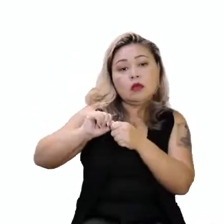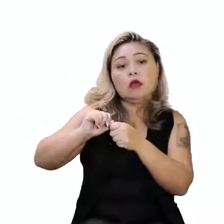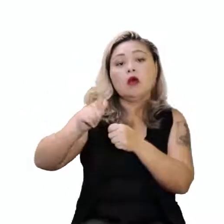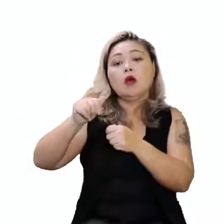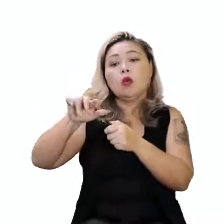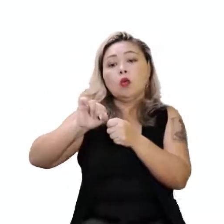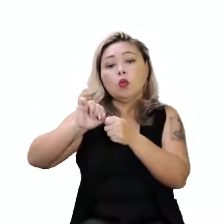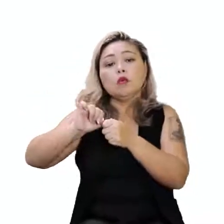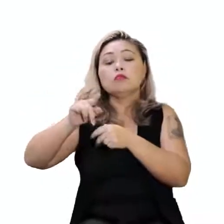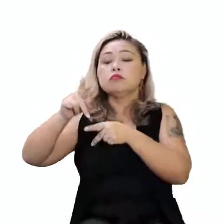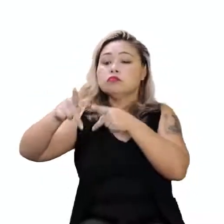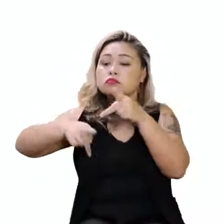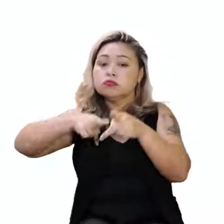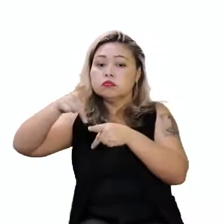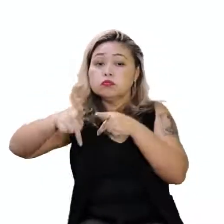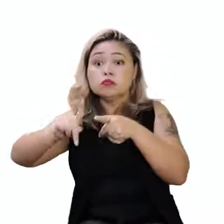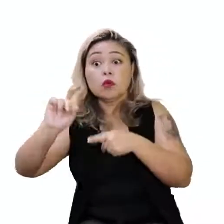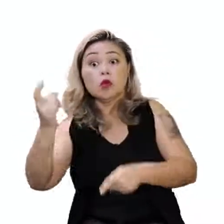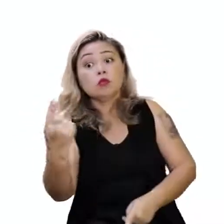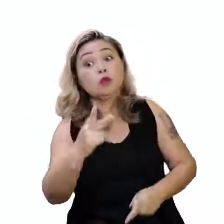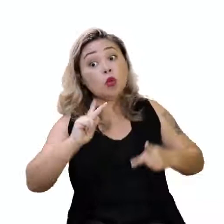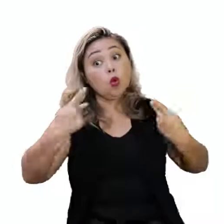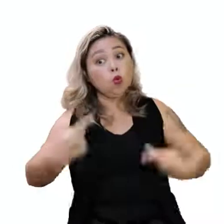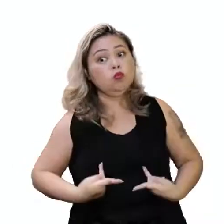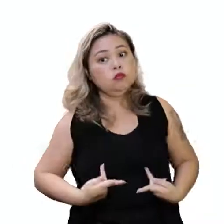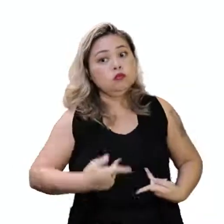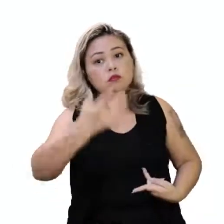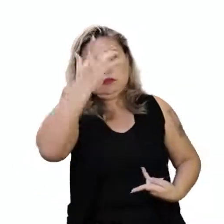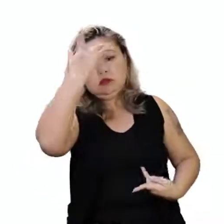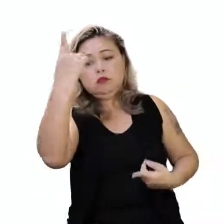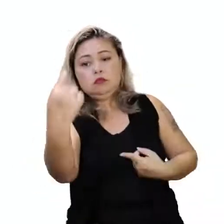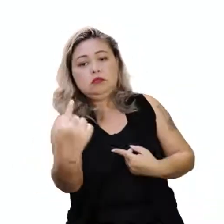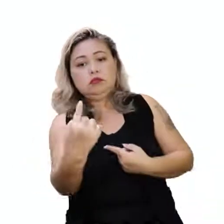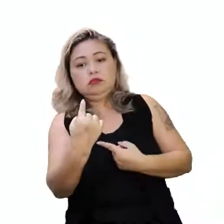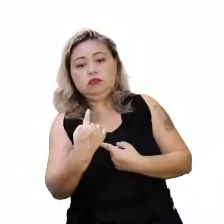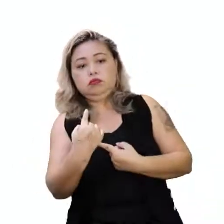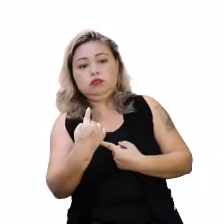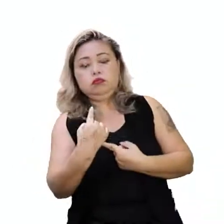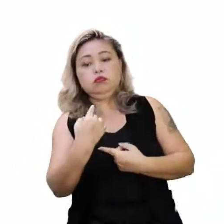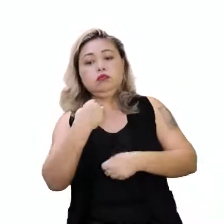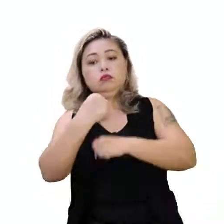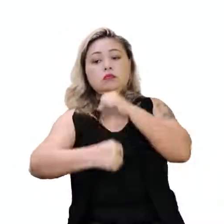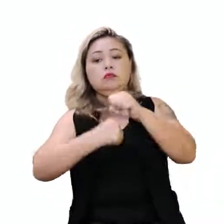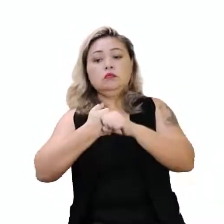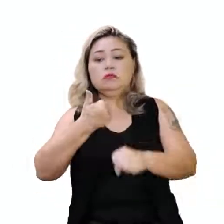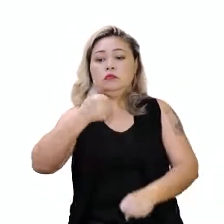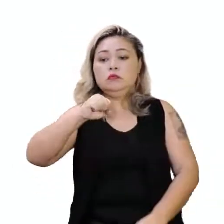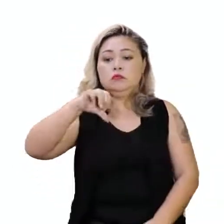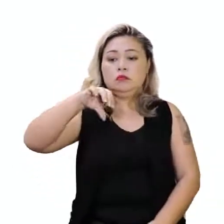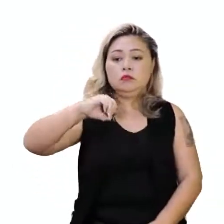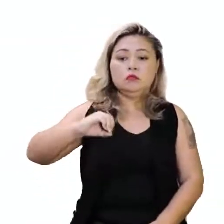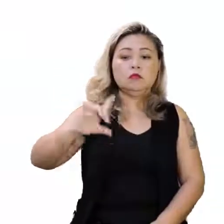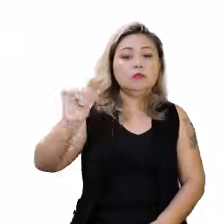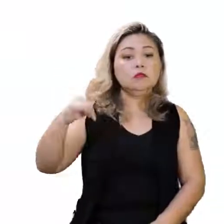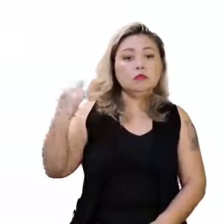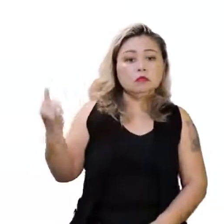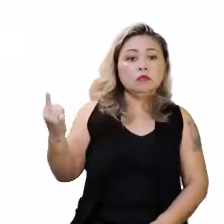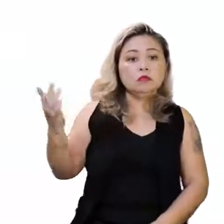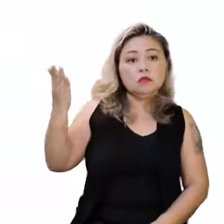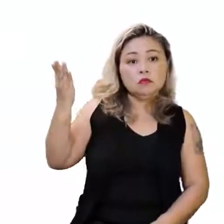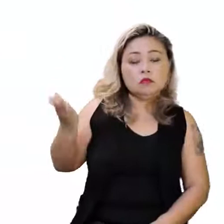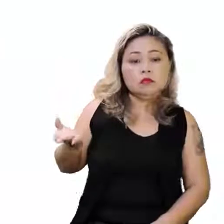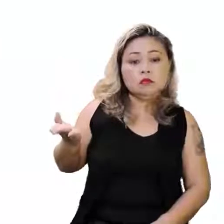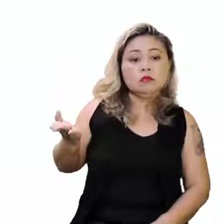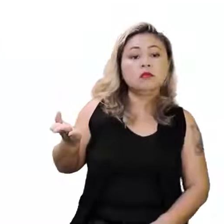gargalo populacional que os humanos infligiram a eles nos anos de 1890. Então, a